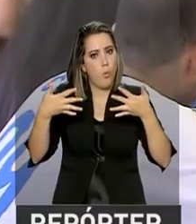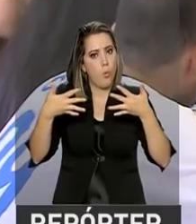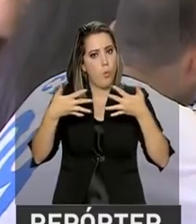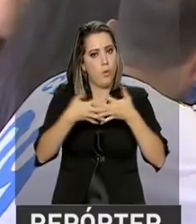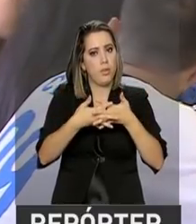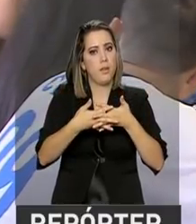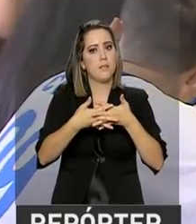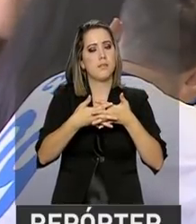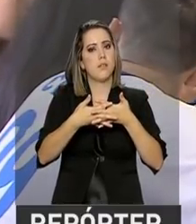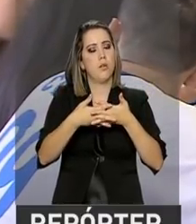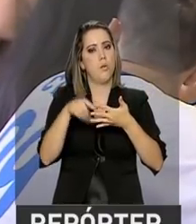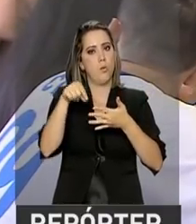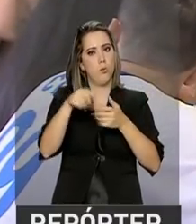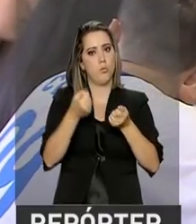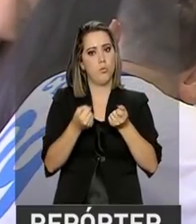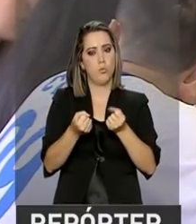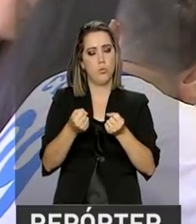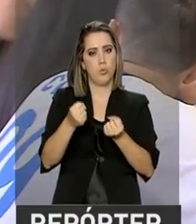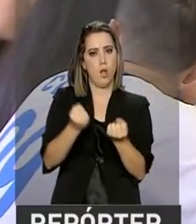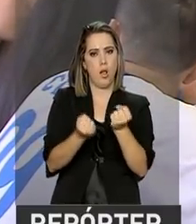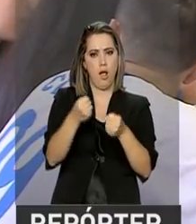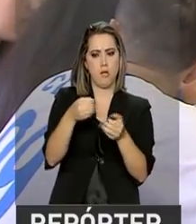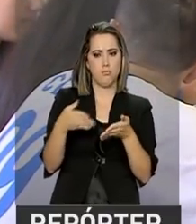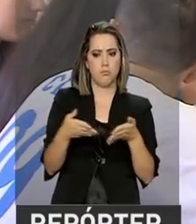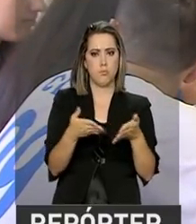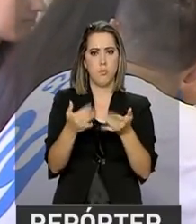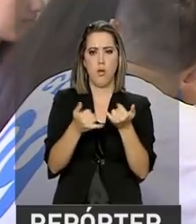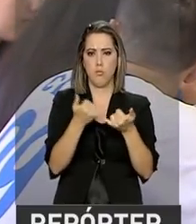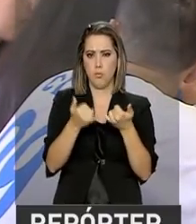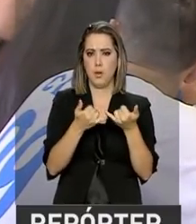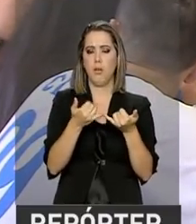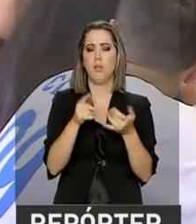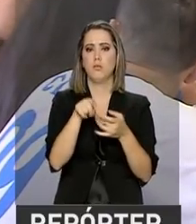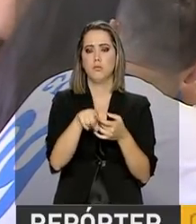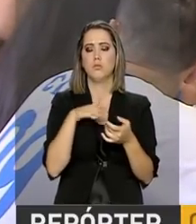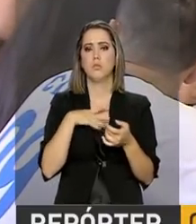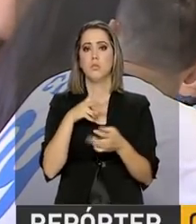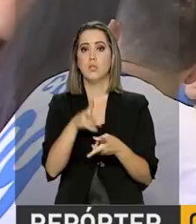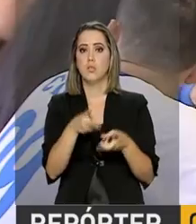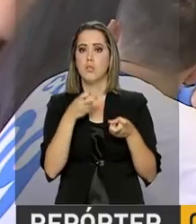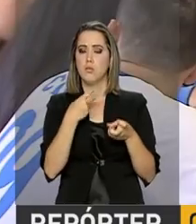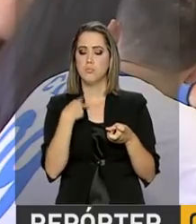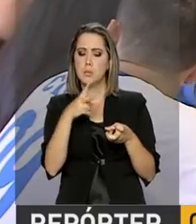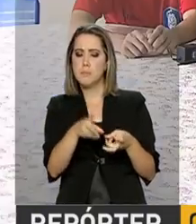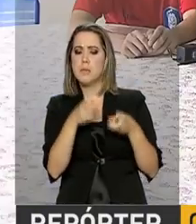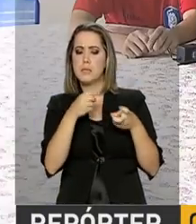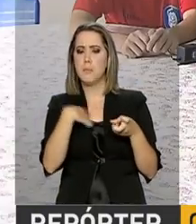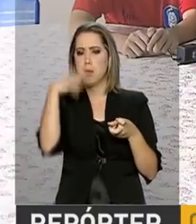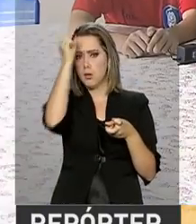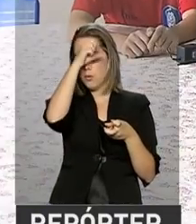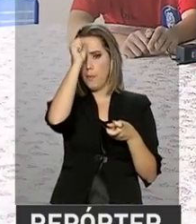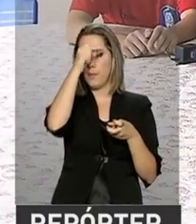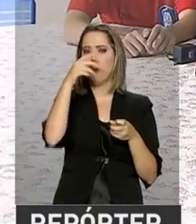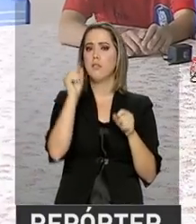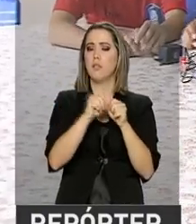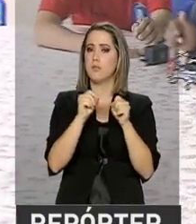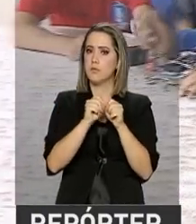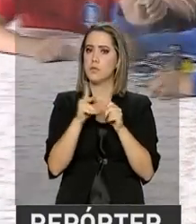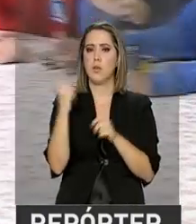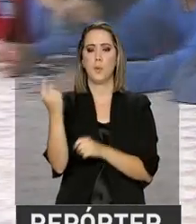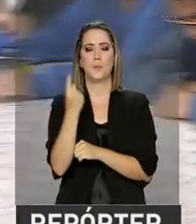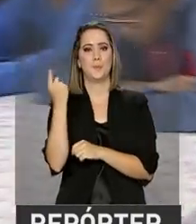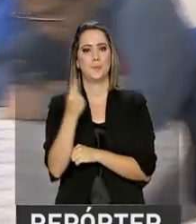e eles passaram a seguir, né, com andar com as próprias pernas, né? A Olimpíada tem